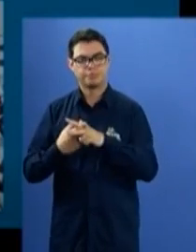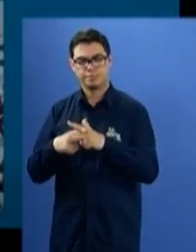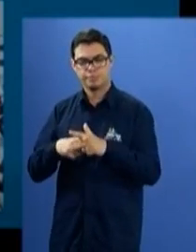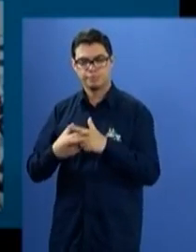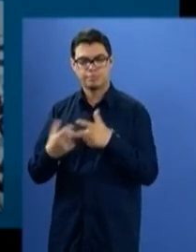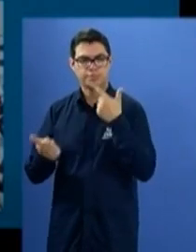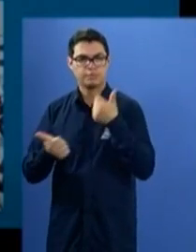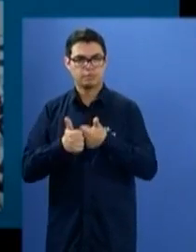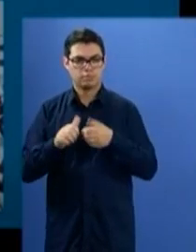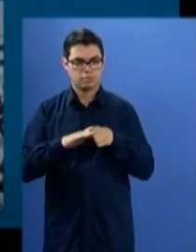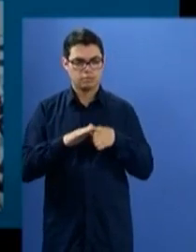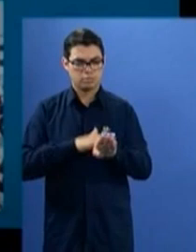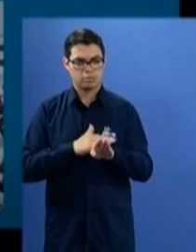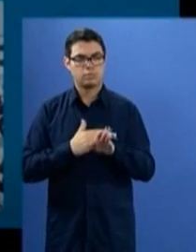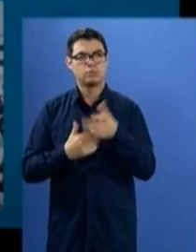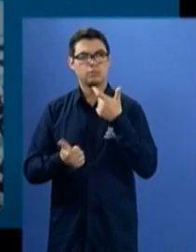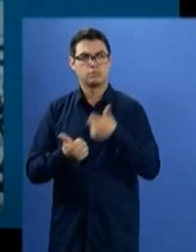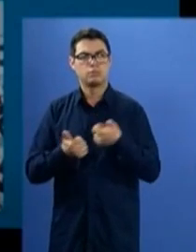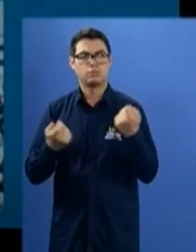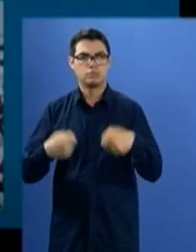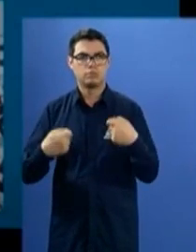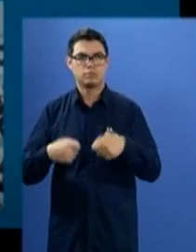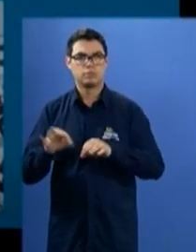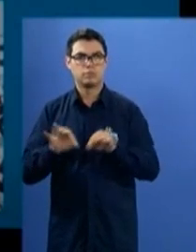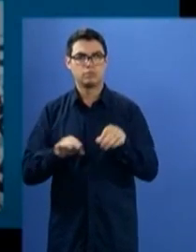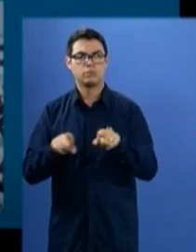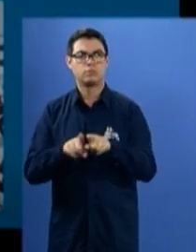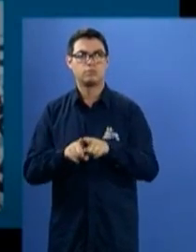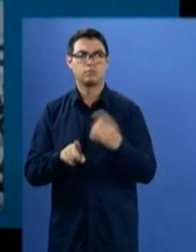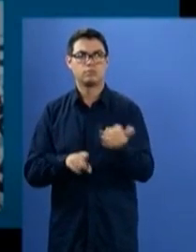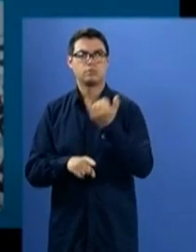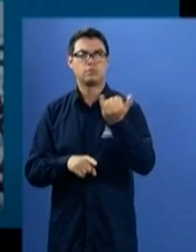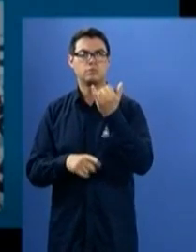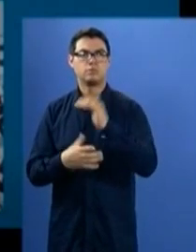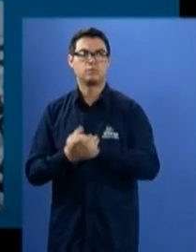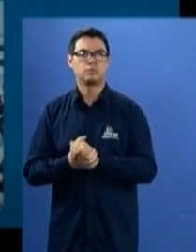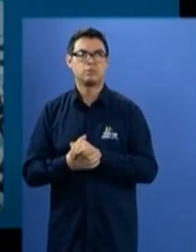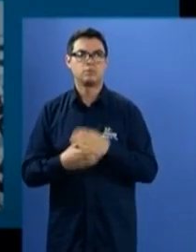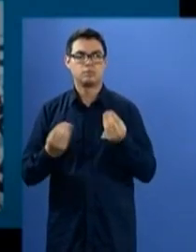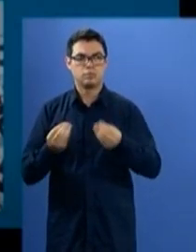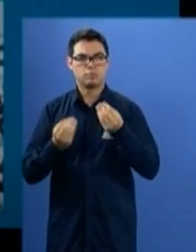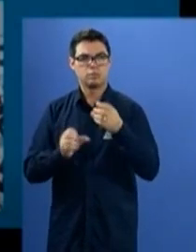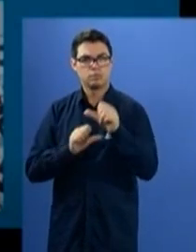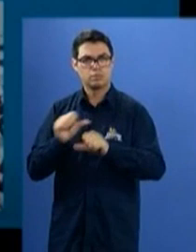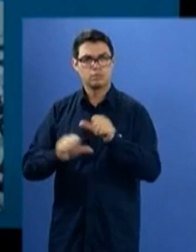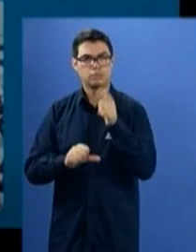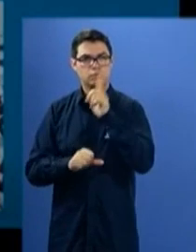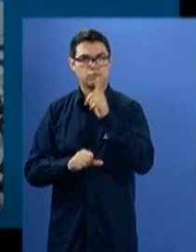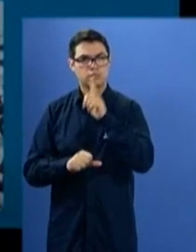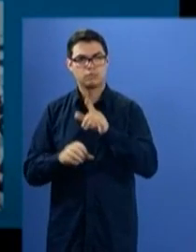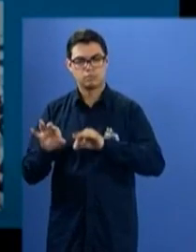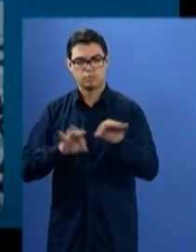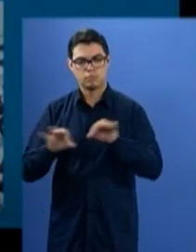troca, ela já deve estar colocada ao lado da máquina, né? Para que essa troca seja